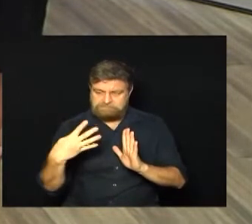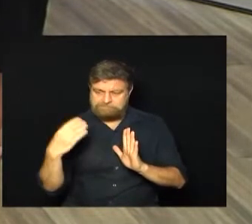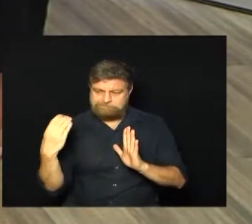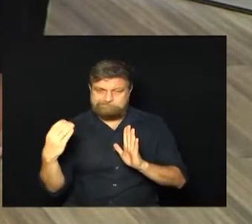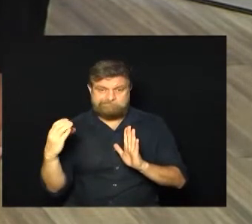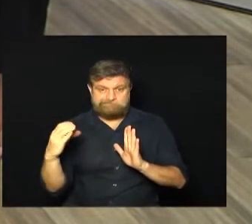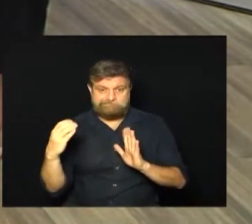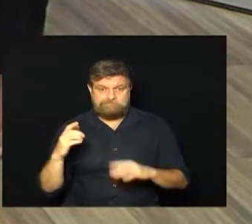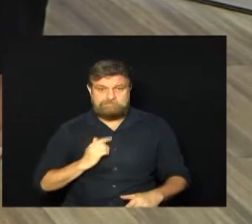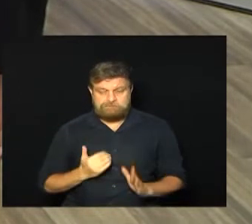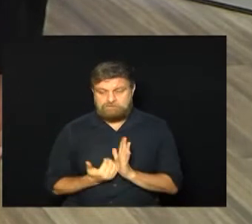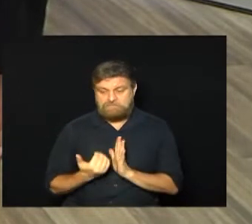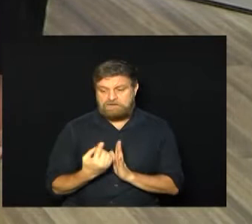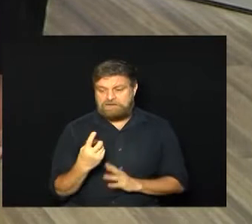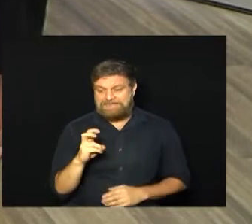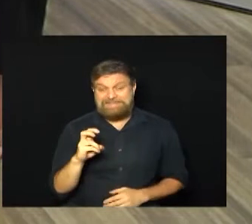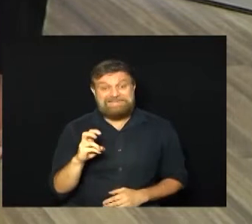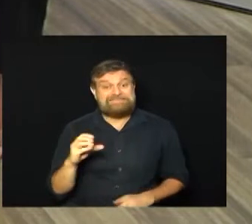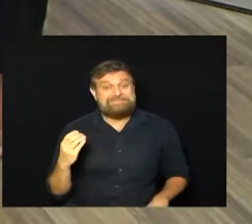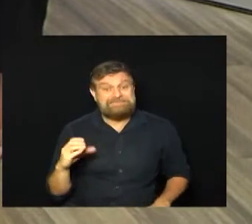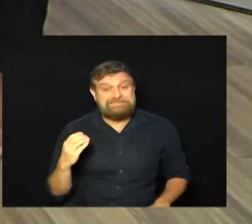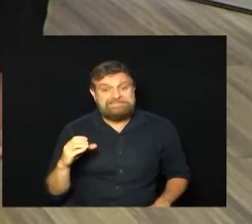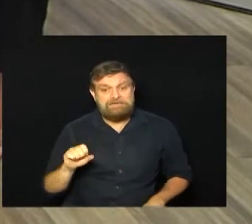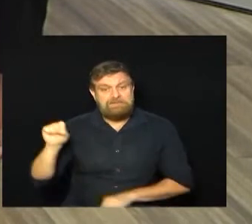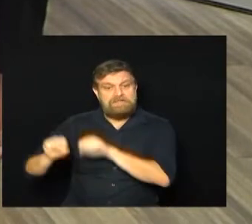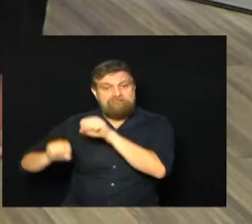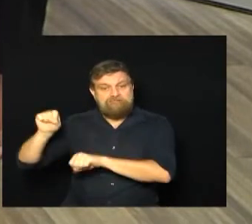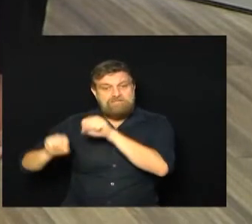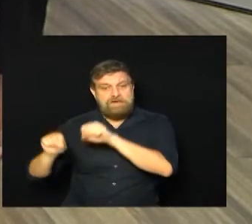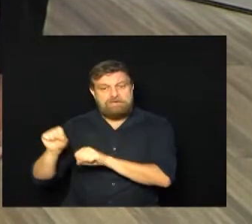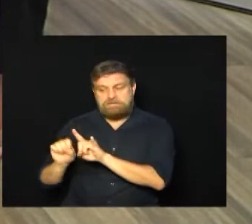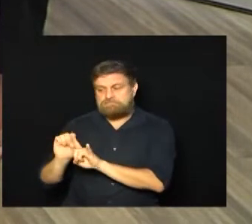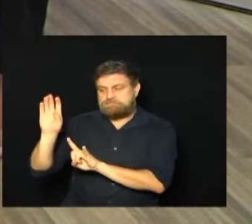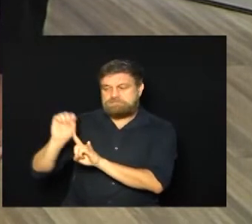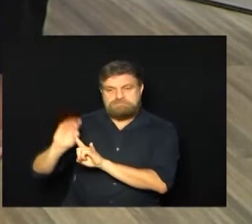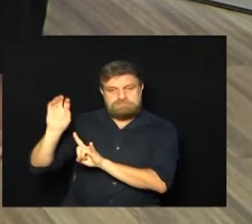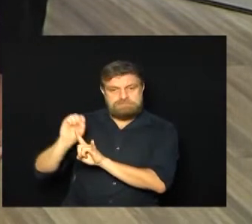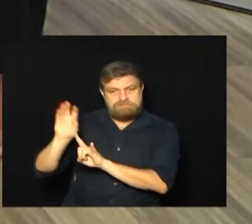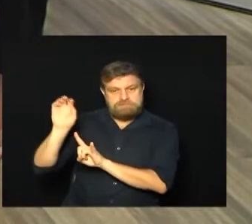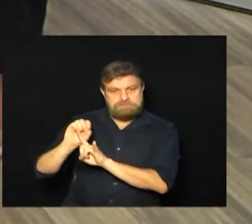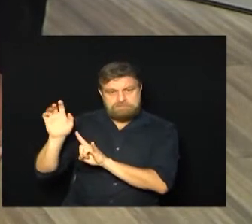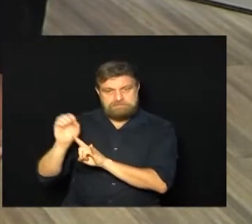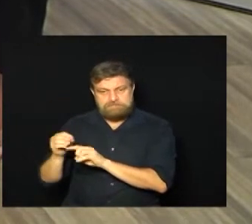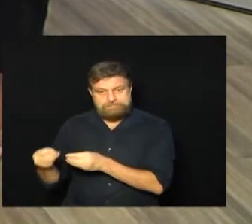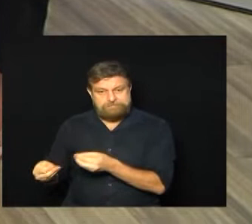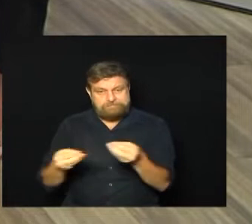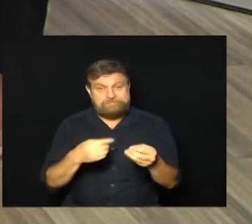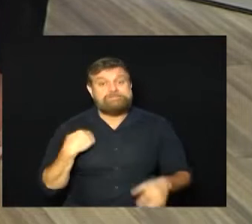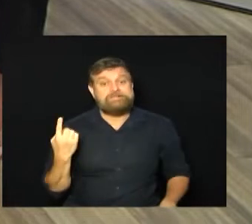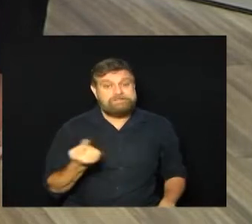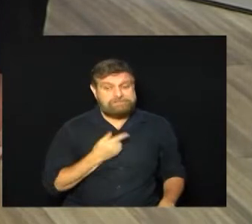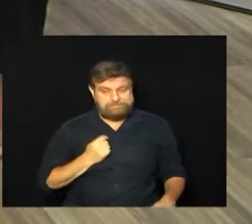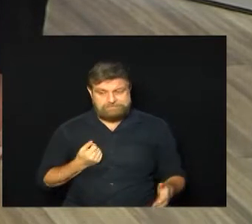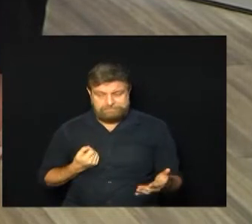3,24, uma alta de 15 centavos nas refinarias, e este preço, obviamente, ele é repassado para nós